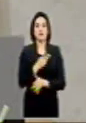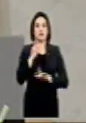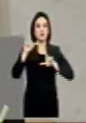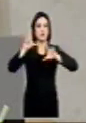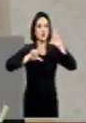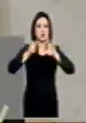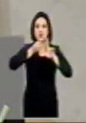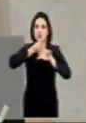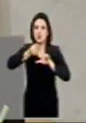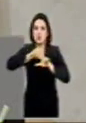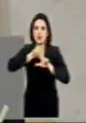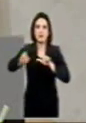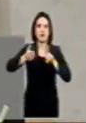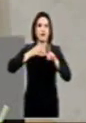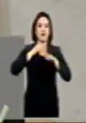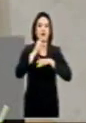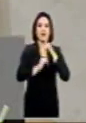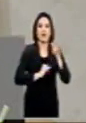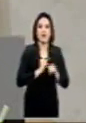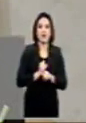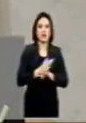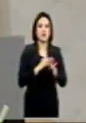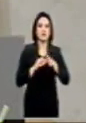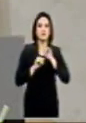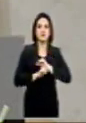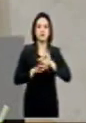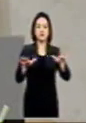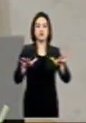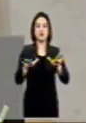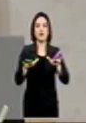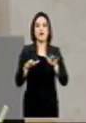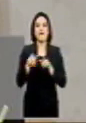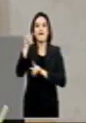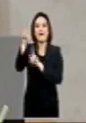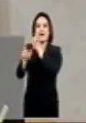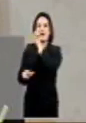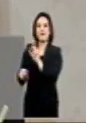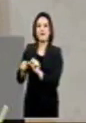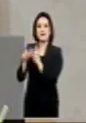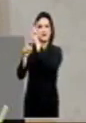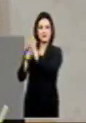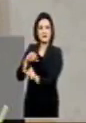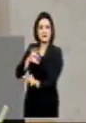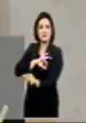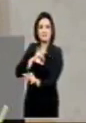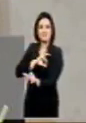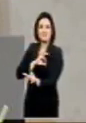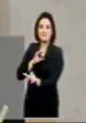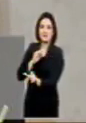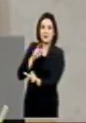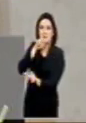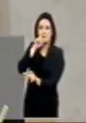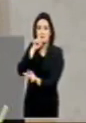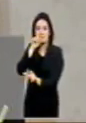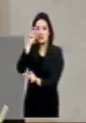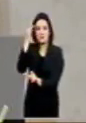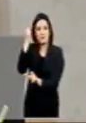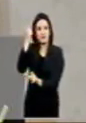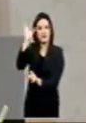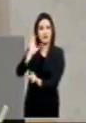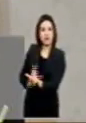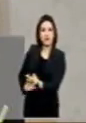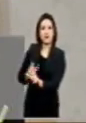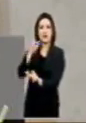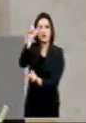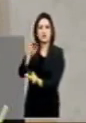jornalística, na mídia, e que realmente atinge a reputação das pessoas, e isso é preciso tratar com